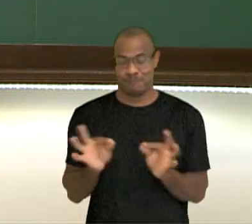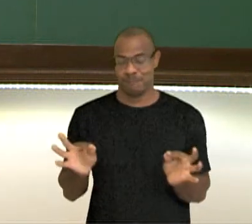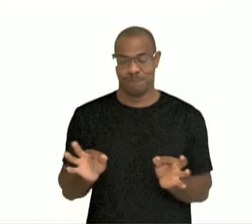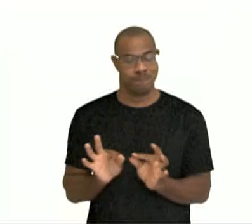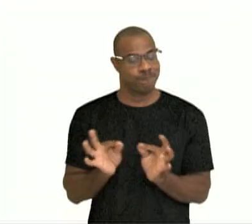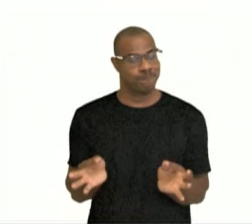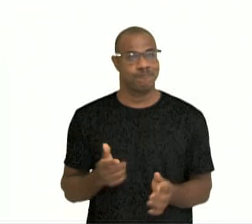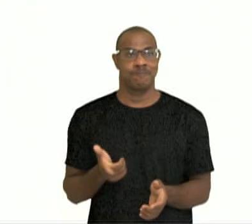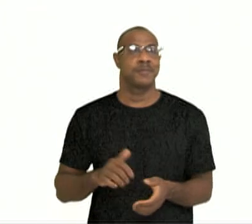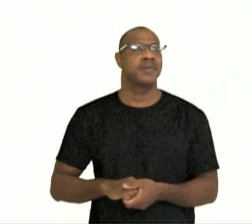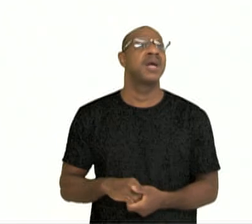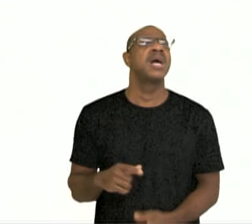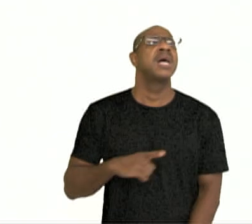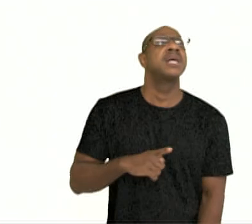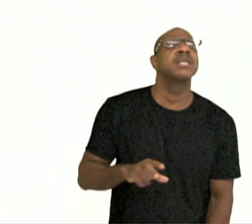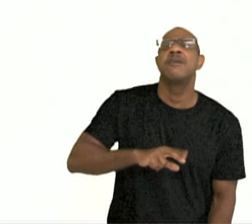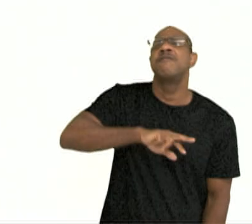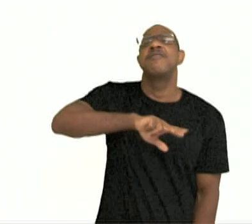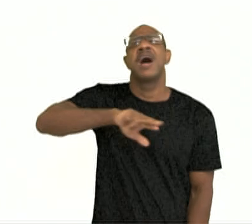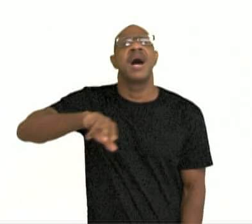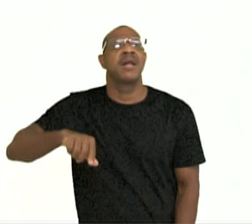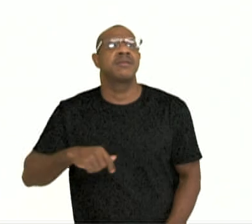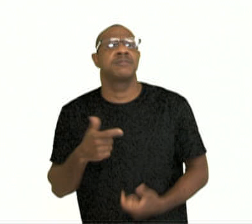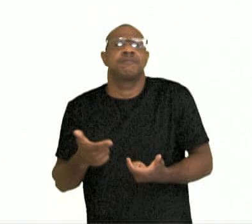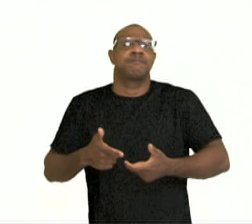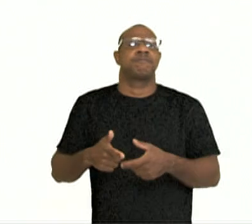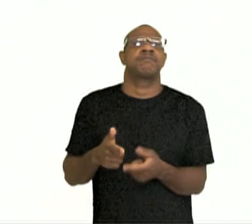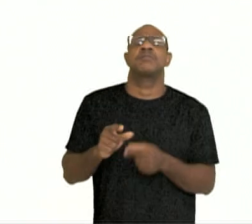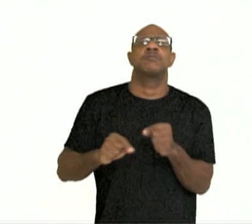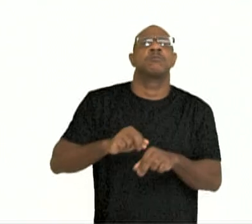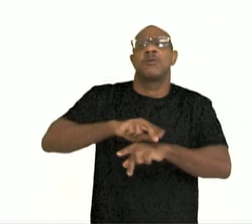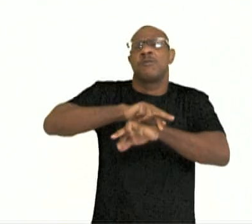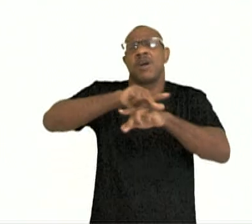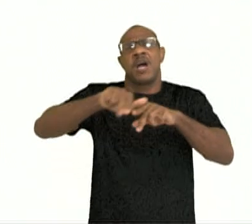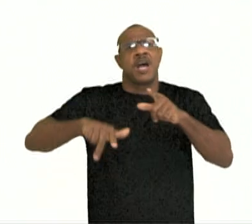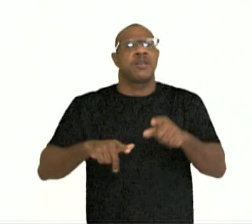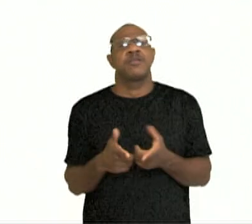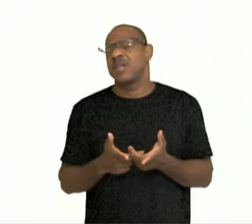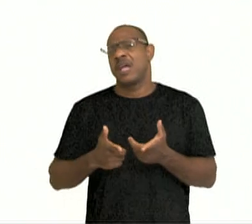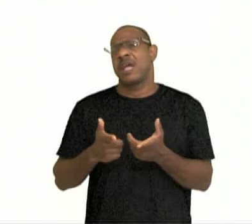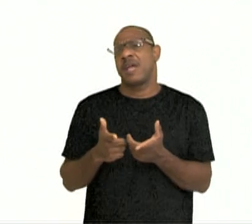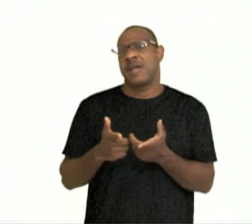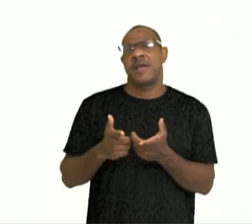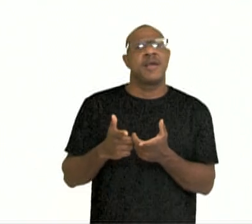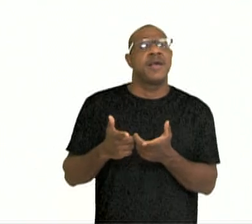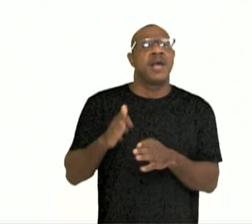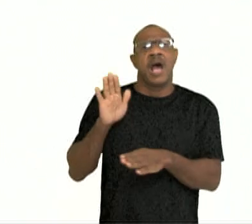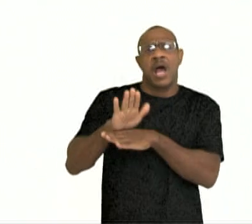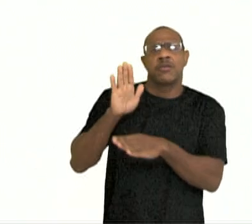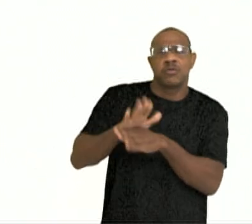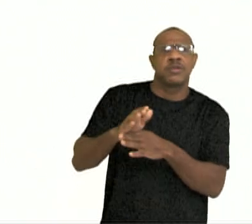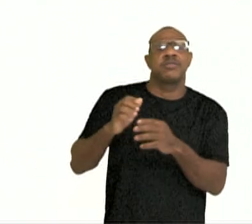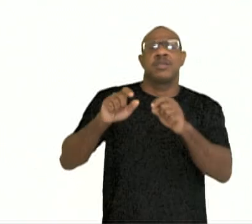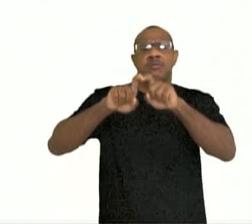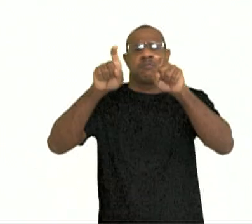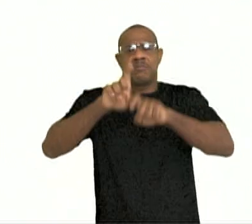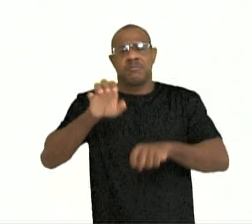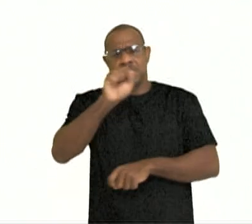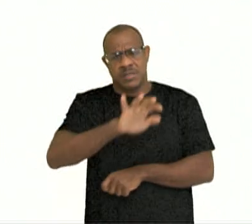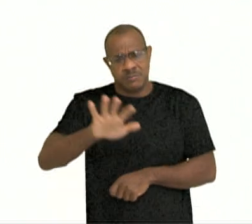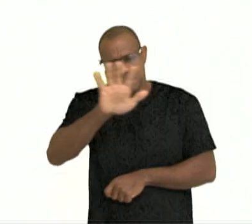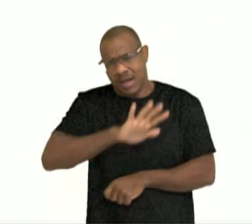Atualmente, temos muitos recursos de imagens e sons disponíveis e artistas de diversas linguagens